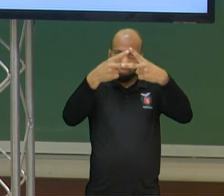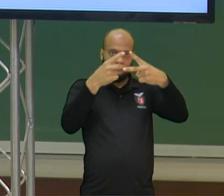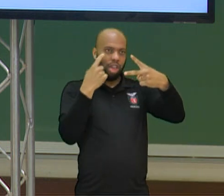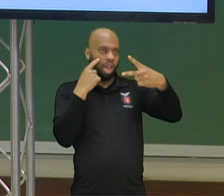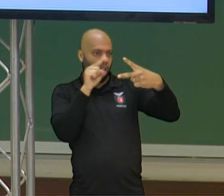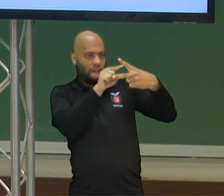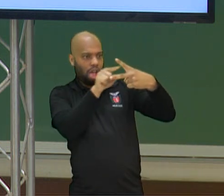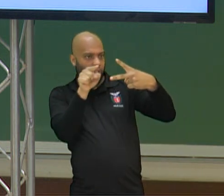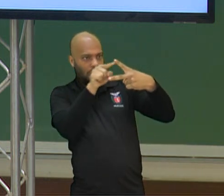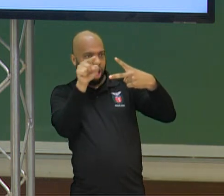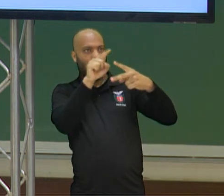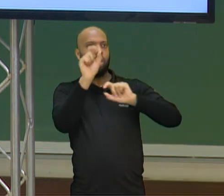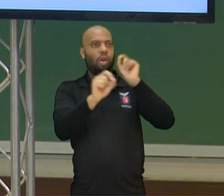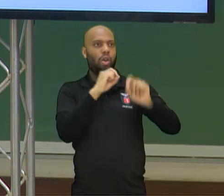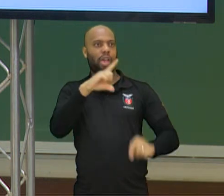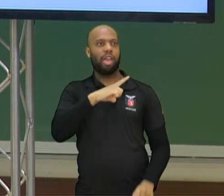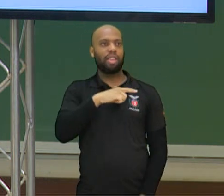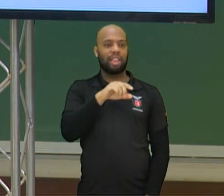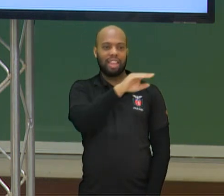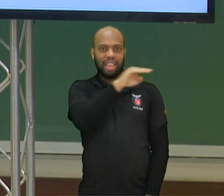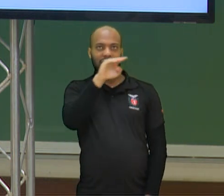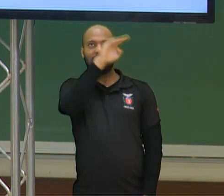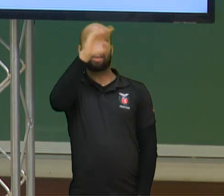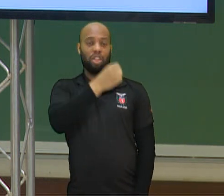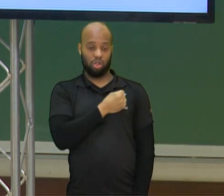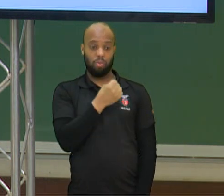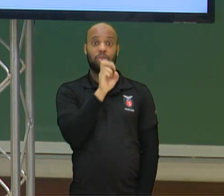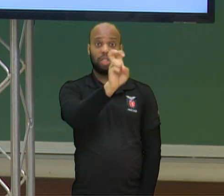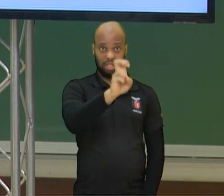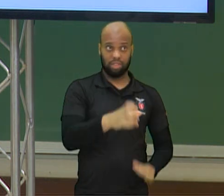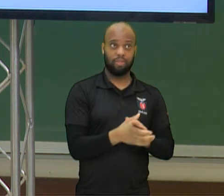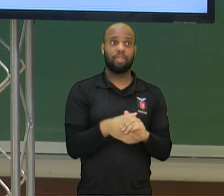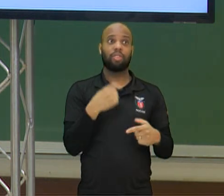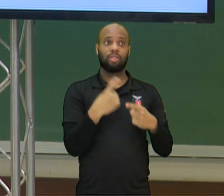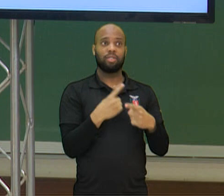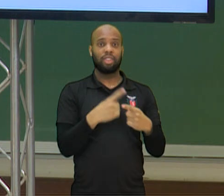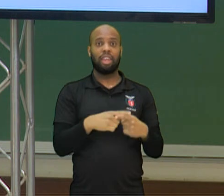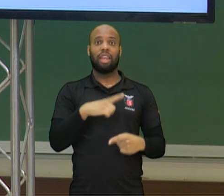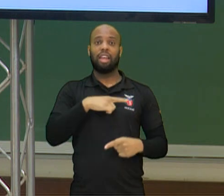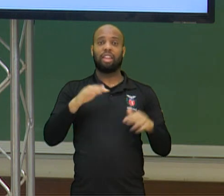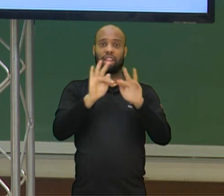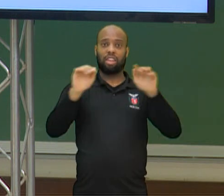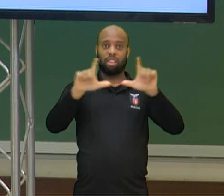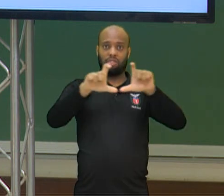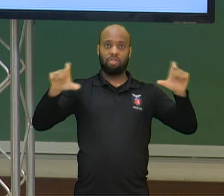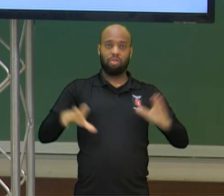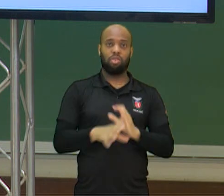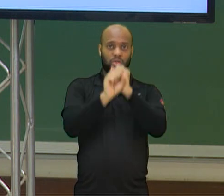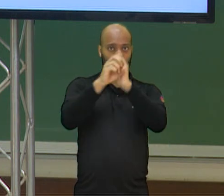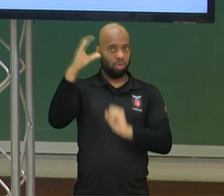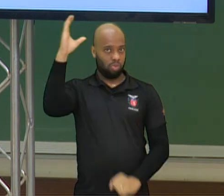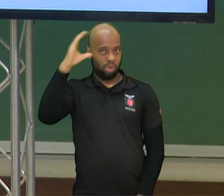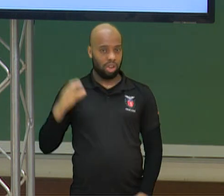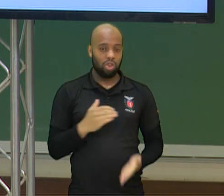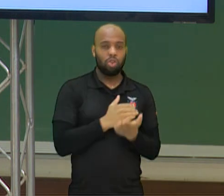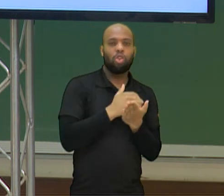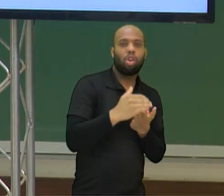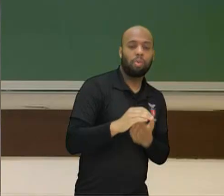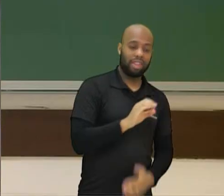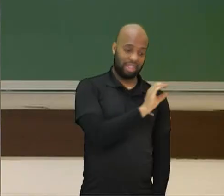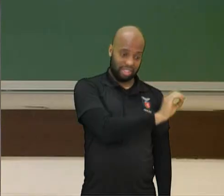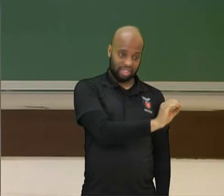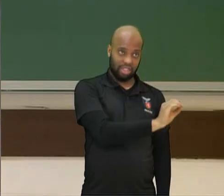olharmos a nossa linha 5. Lembrando, né, que o binômio de Newton ele começa com a linha 0 e